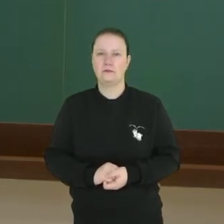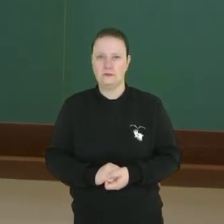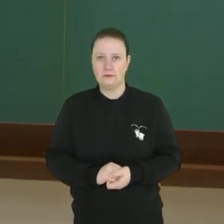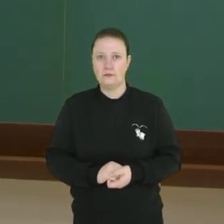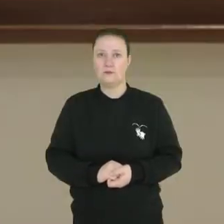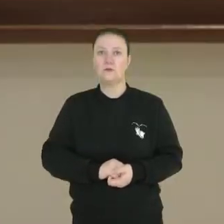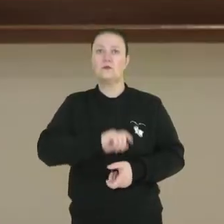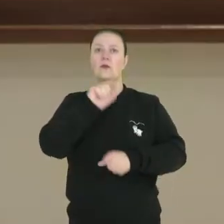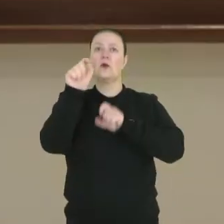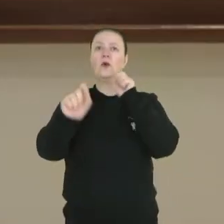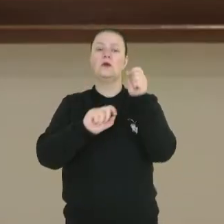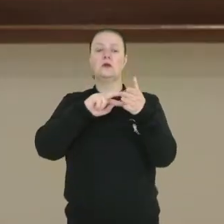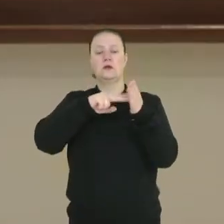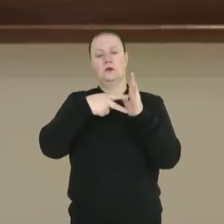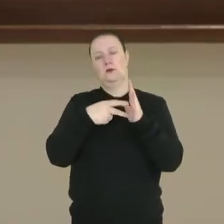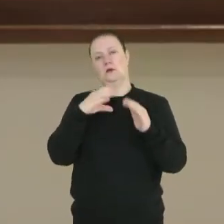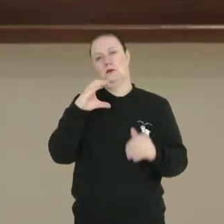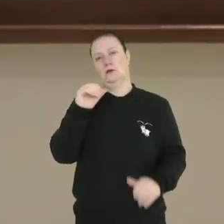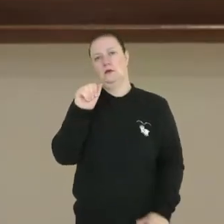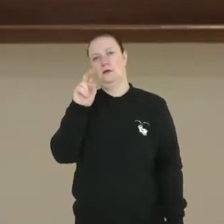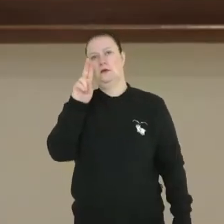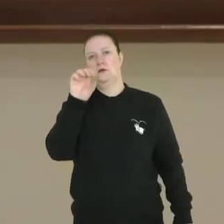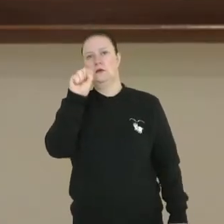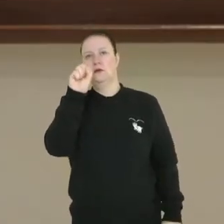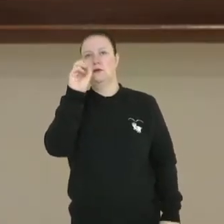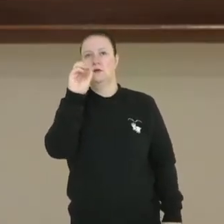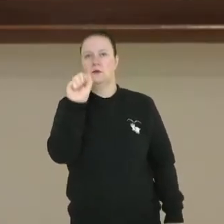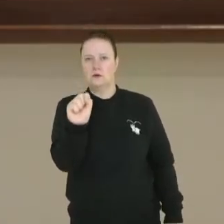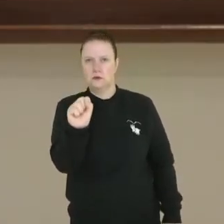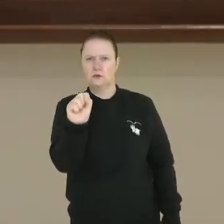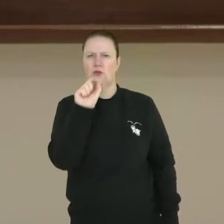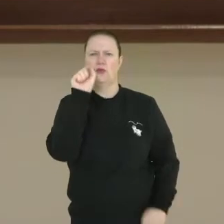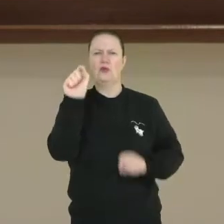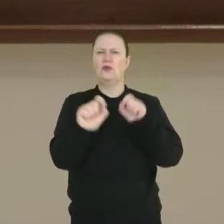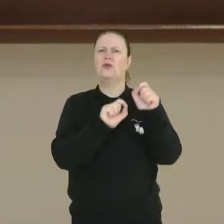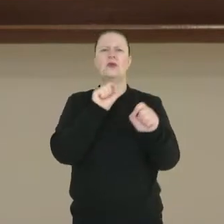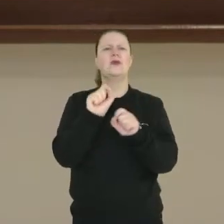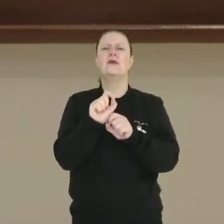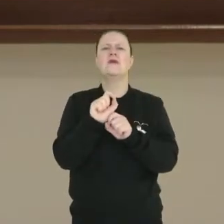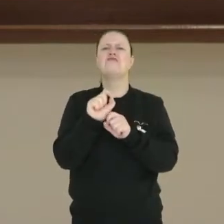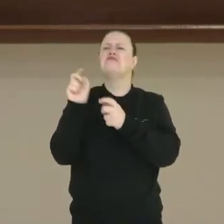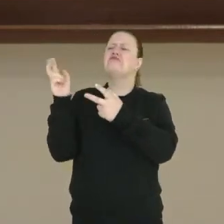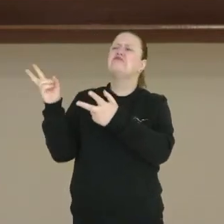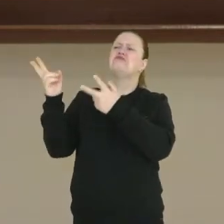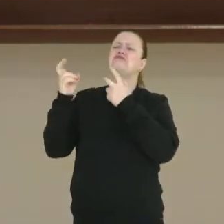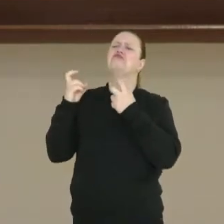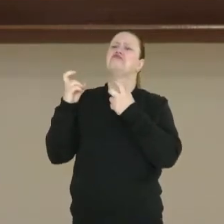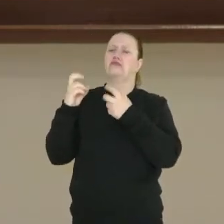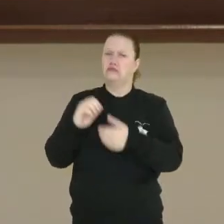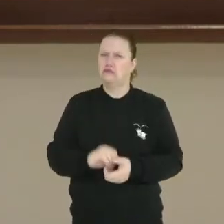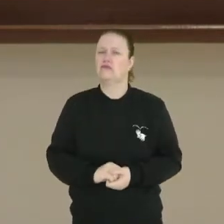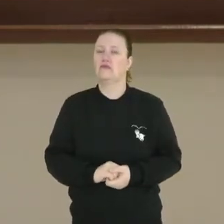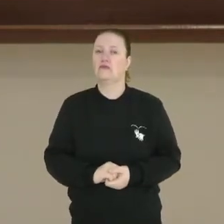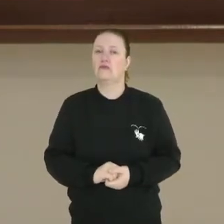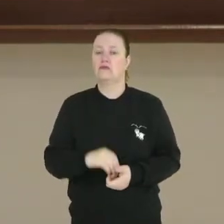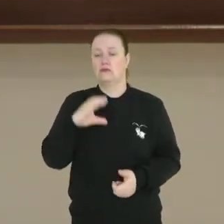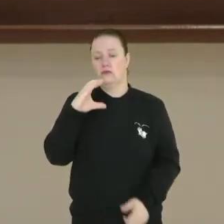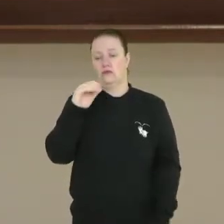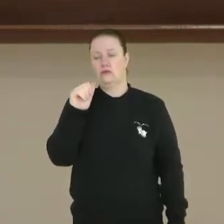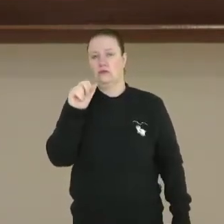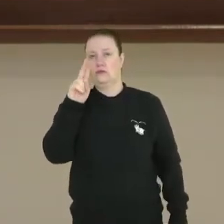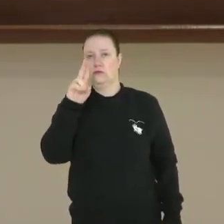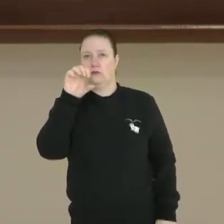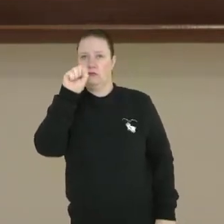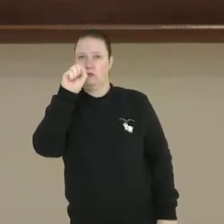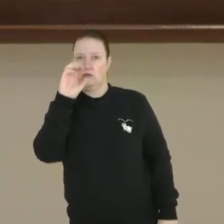O que são causos, então? Quero que você perceba aqui comigo o que é causo. Então, nós falamos assim, então, causo, primeiramente, é